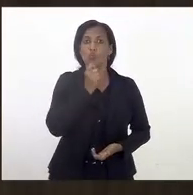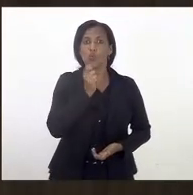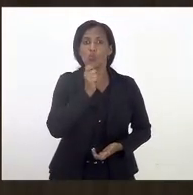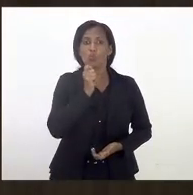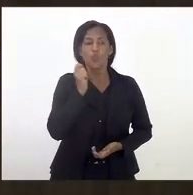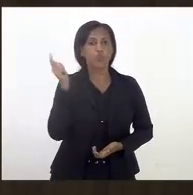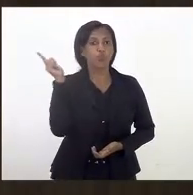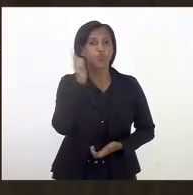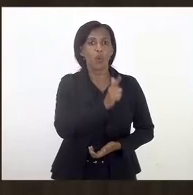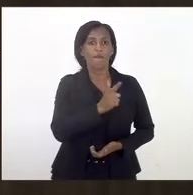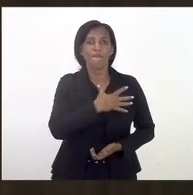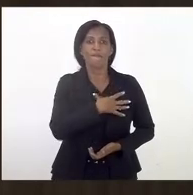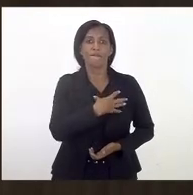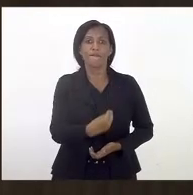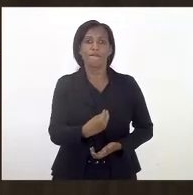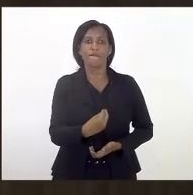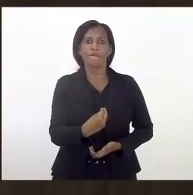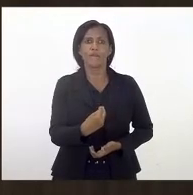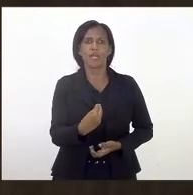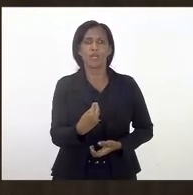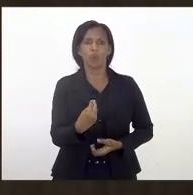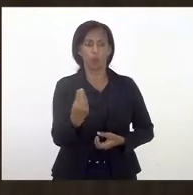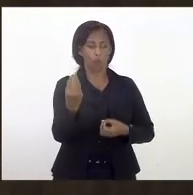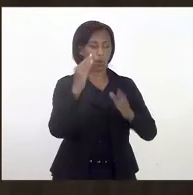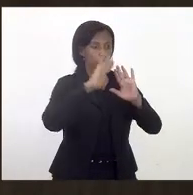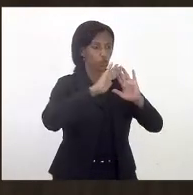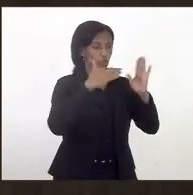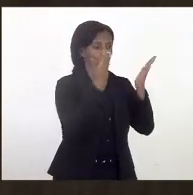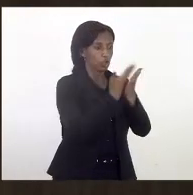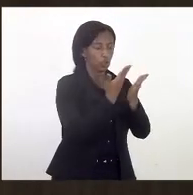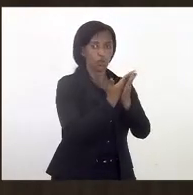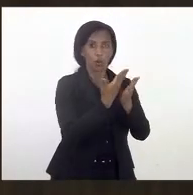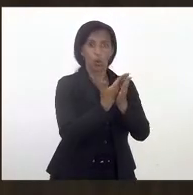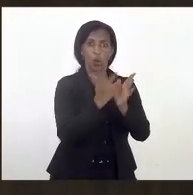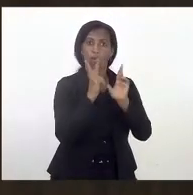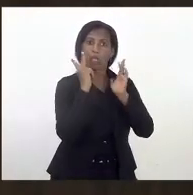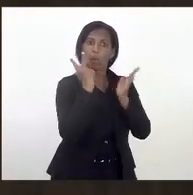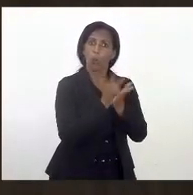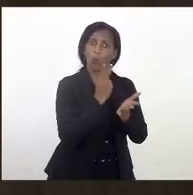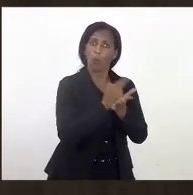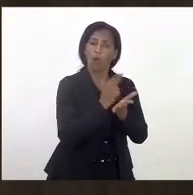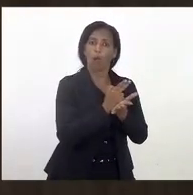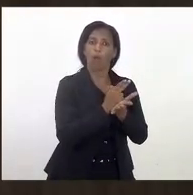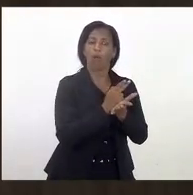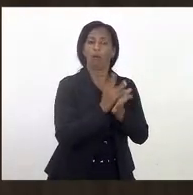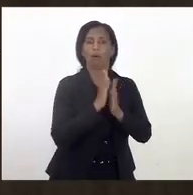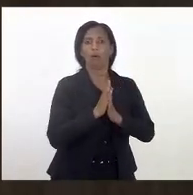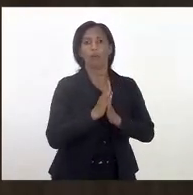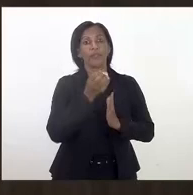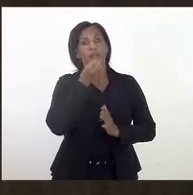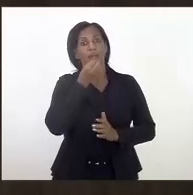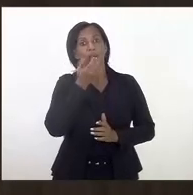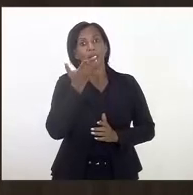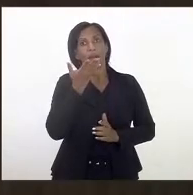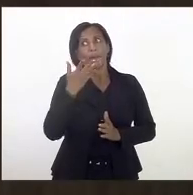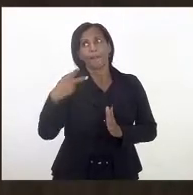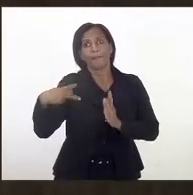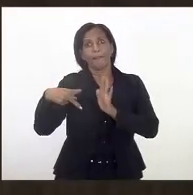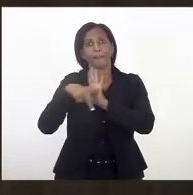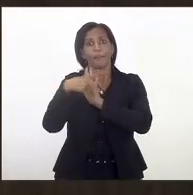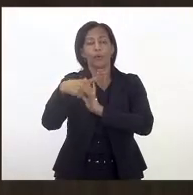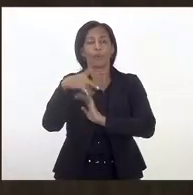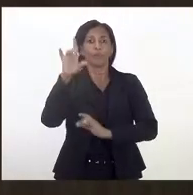conseguido colocar os seus filhos todos na mesma escola e fica muito a cargo do bom senso das diretoras e a